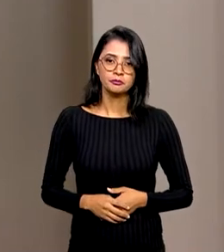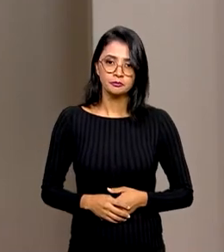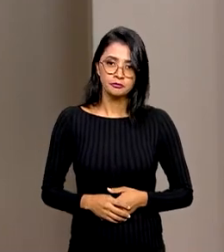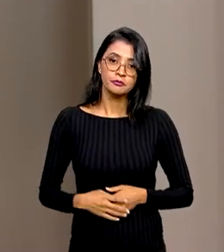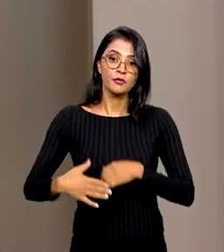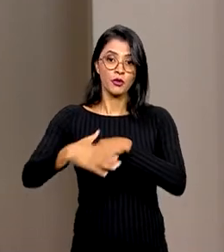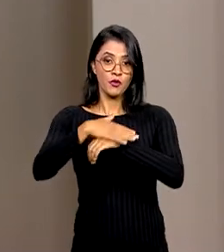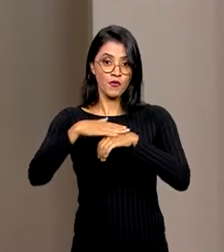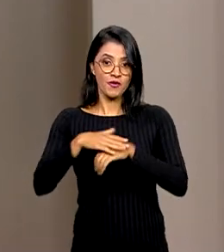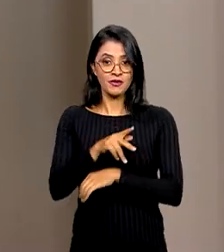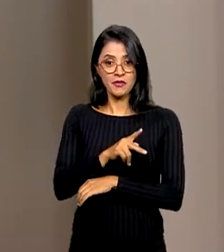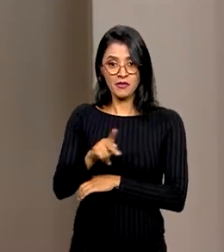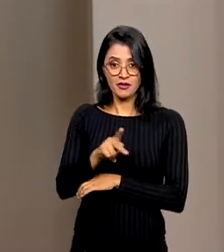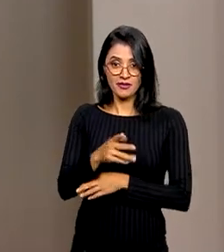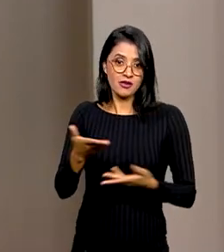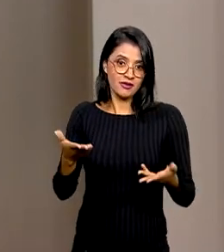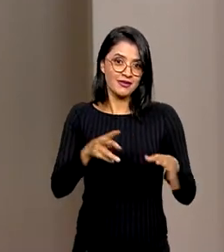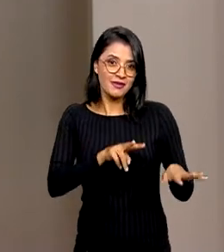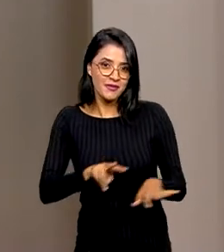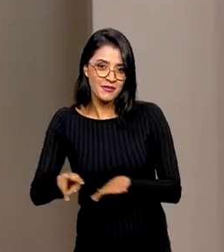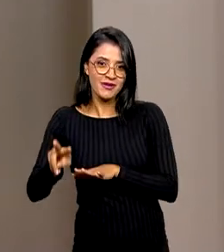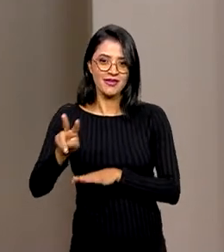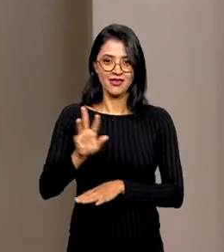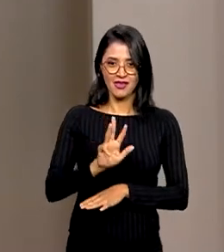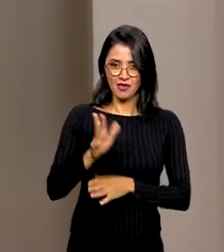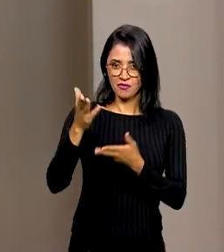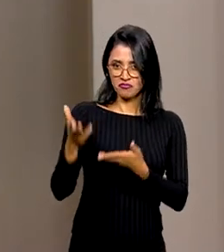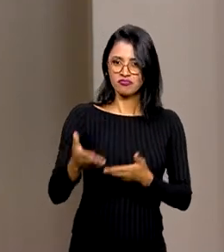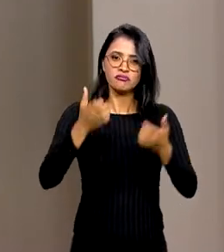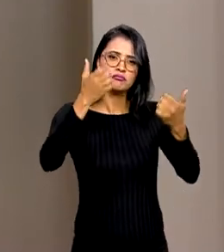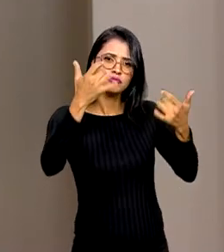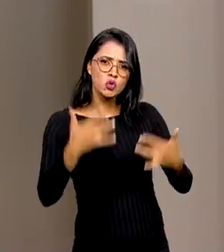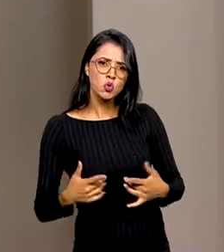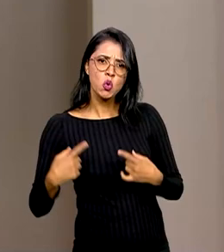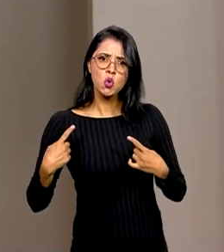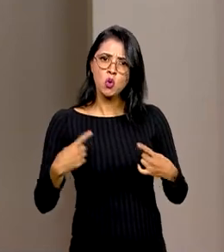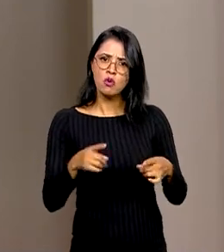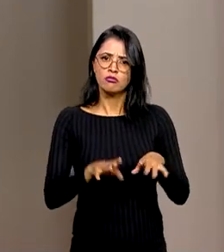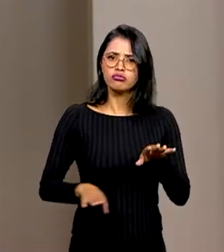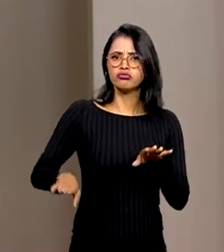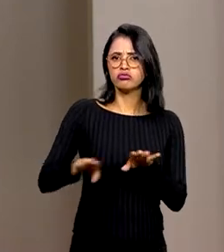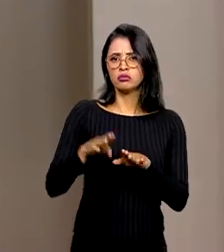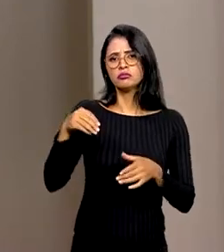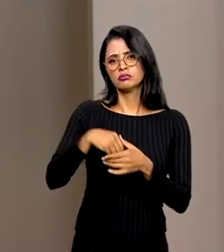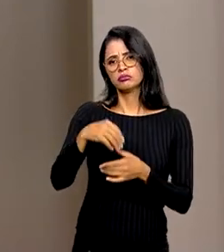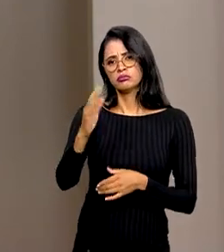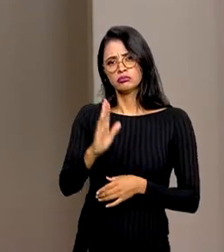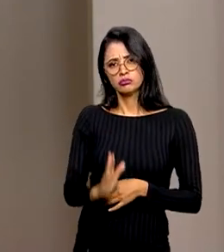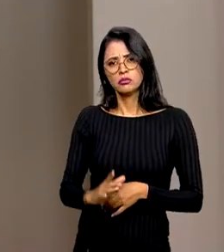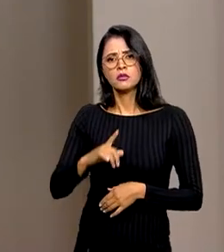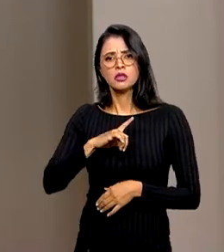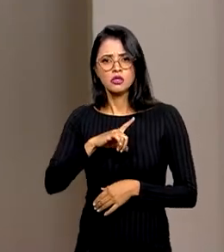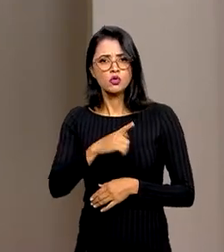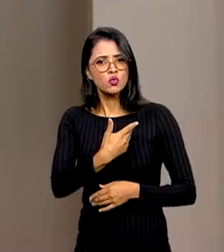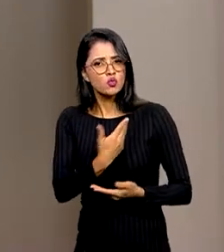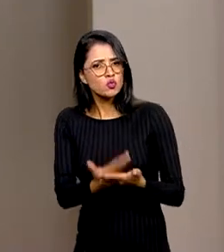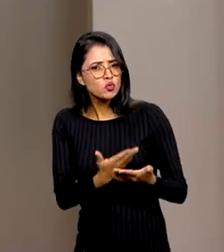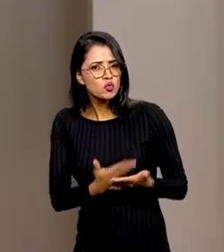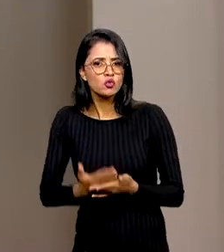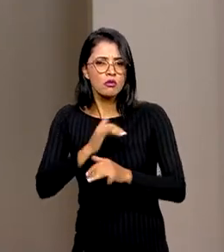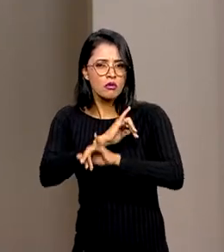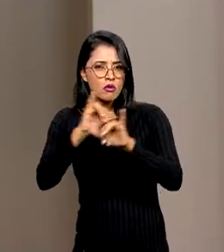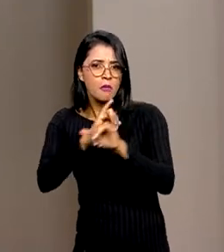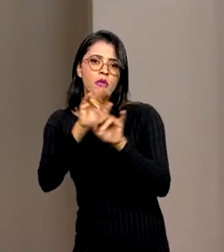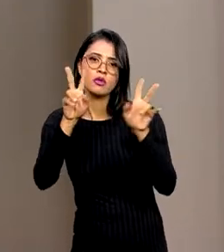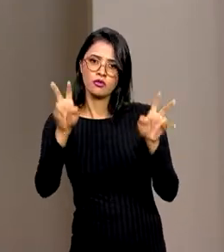No conversa com o presidente dessa semana, Lula falou sobre o combate às desigualdades no país. O governo estuda lançar uma